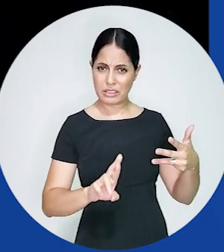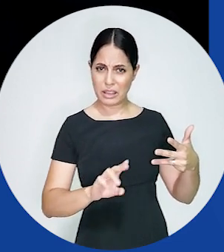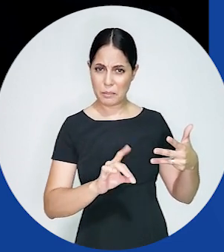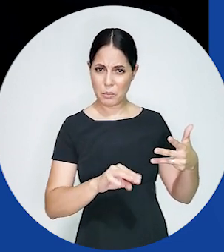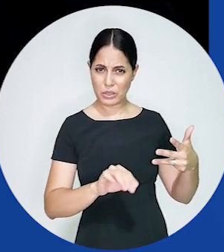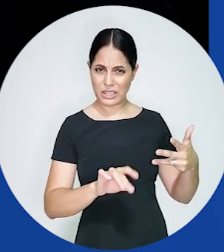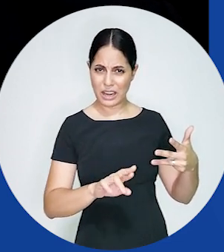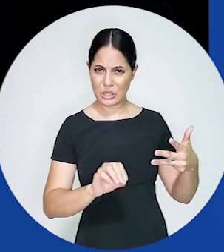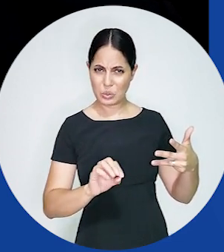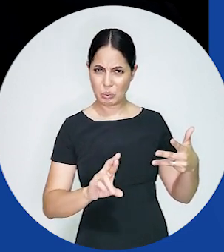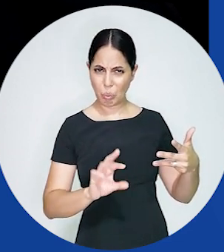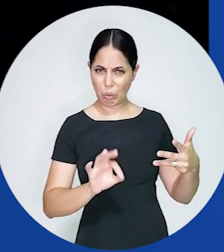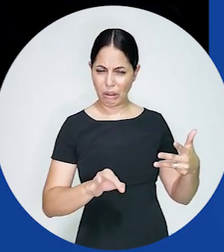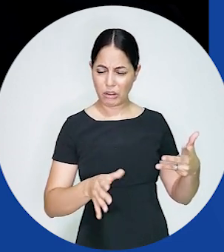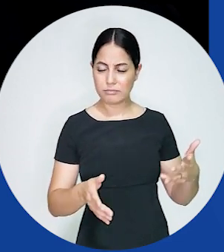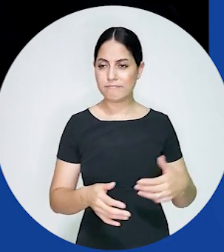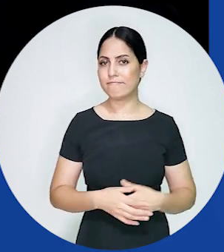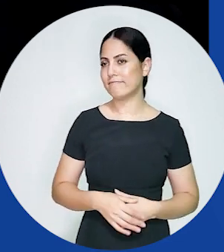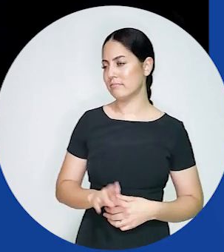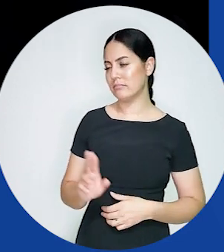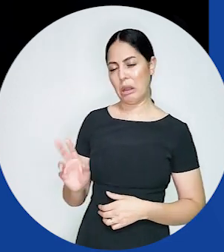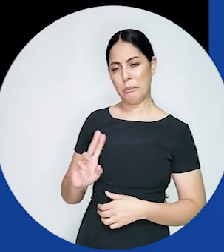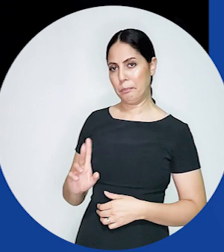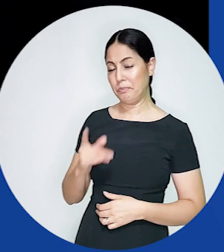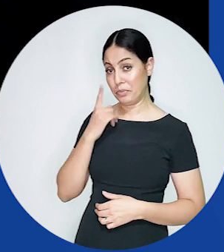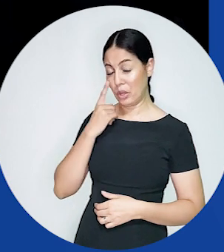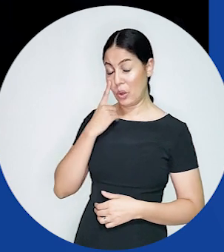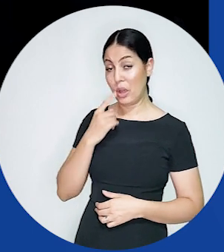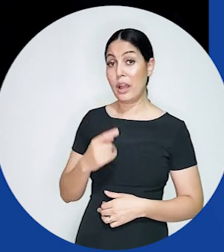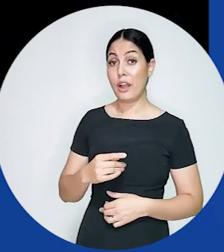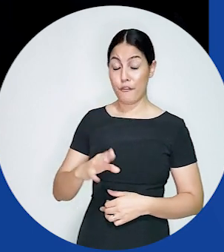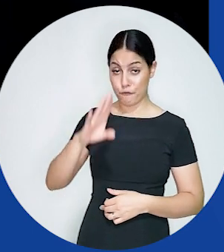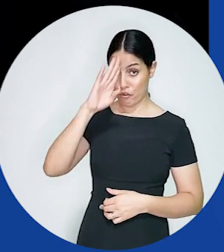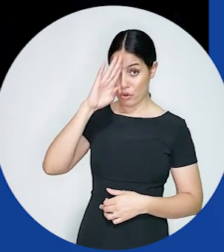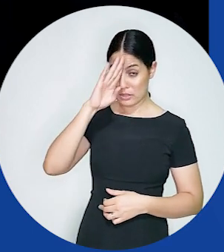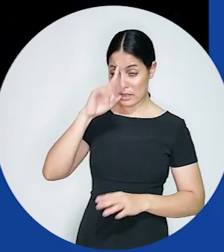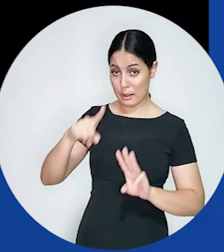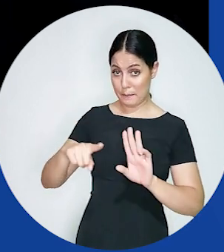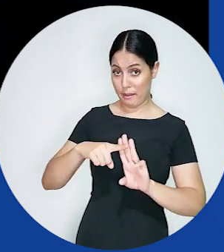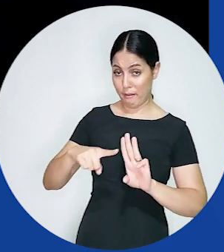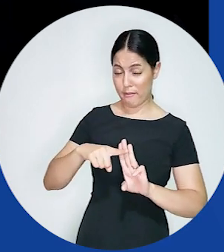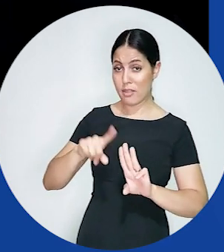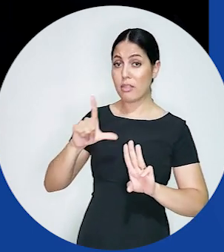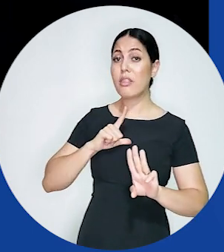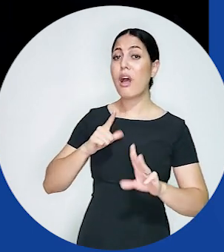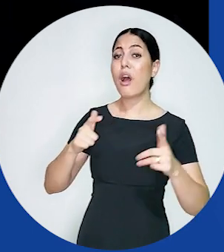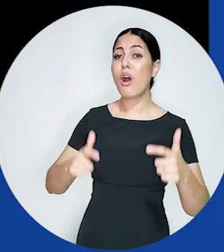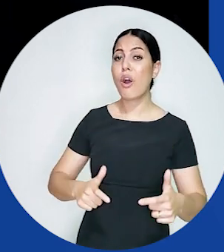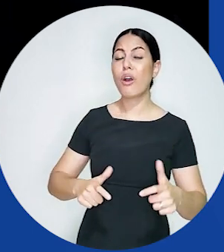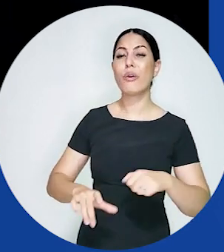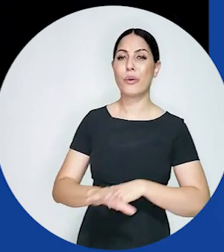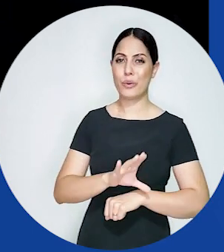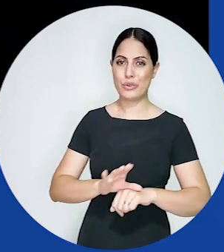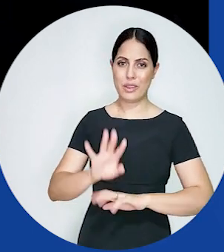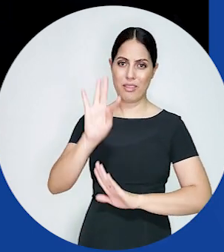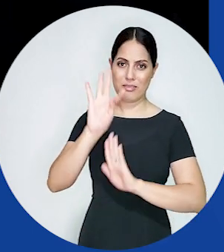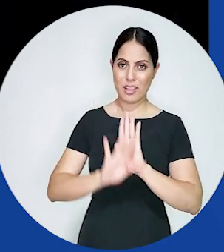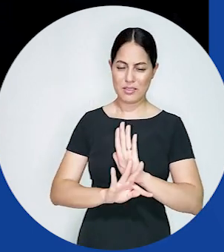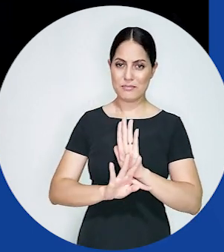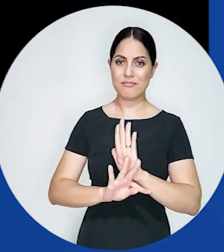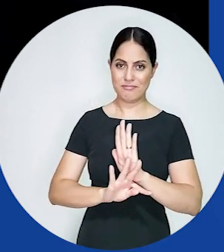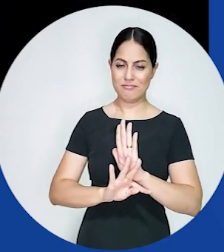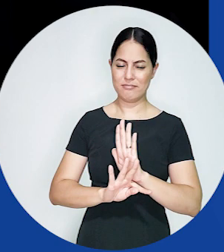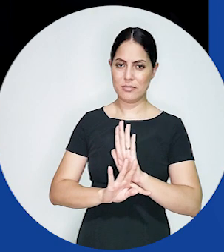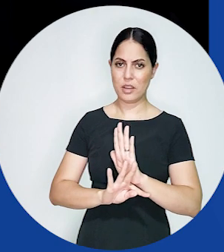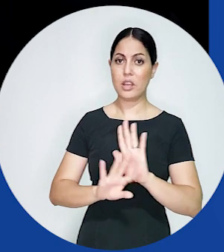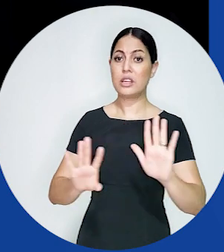debate? Não é um debate verdadeiro, não é, Felipe? Porque, veja bem, as Forças Armadas estão previstas no texto constitucional. O